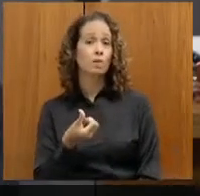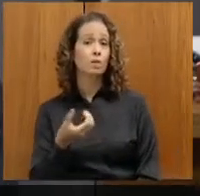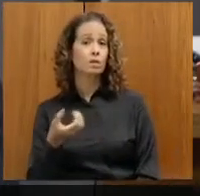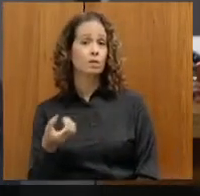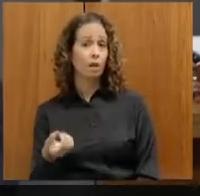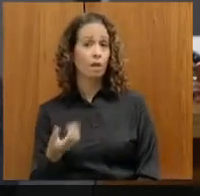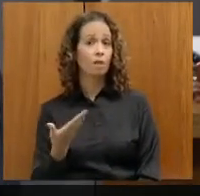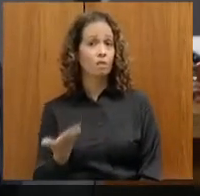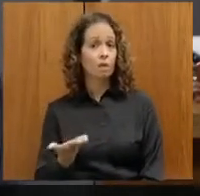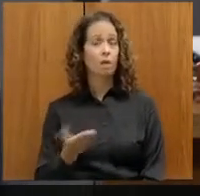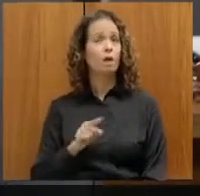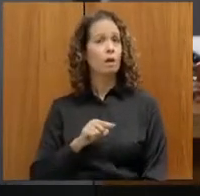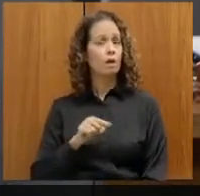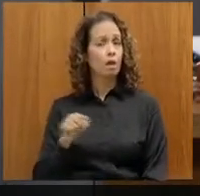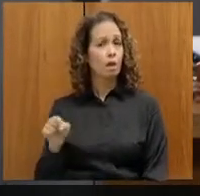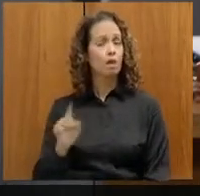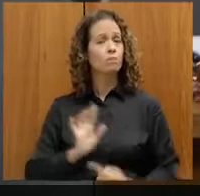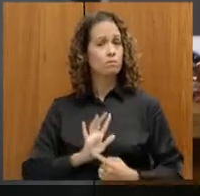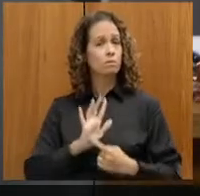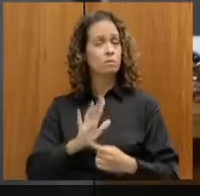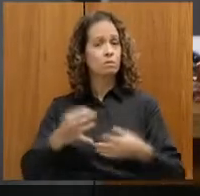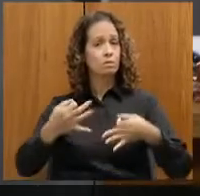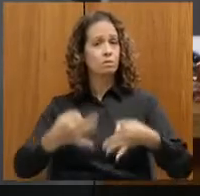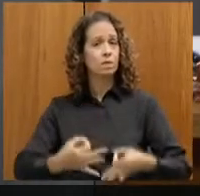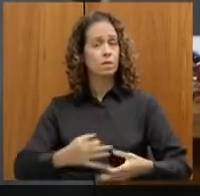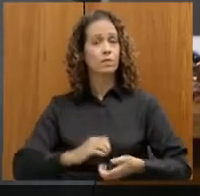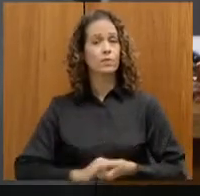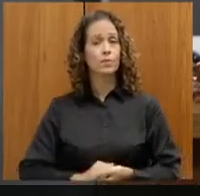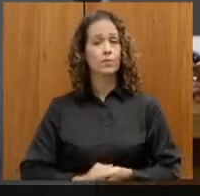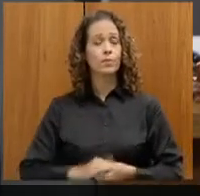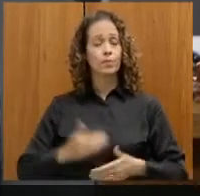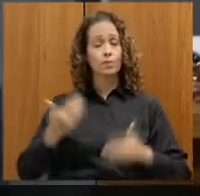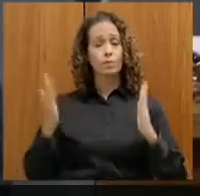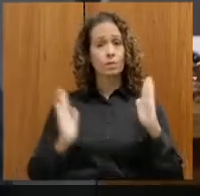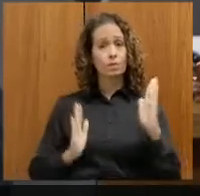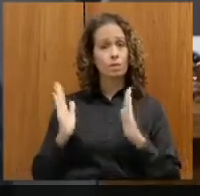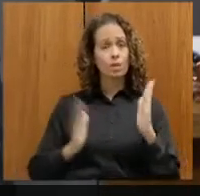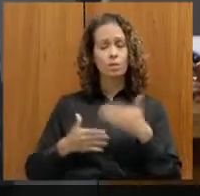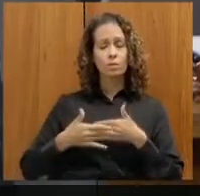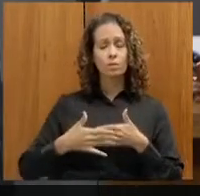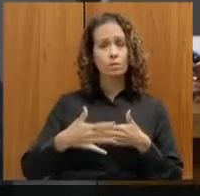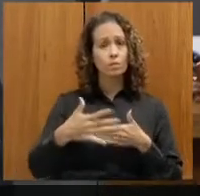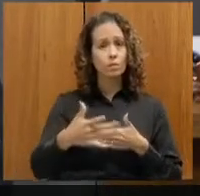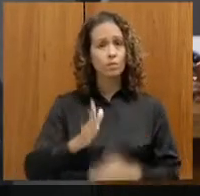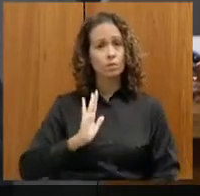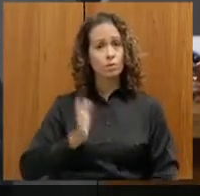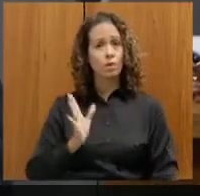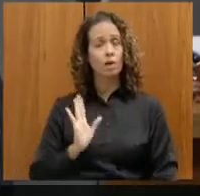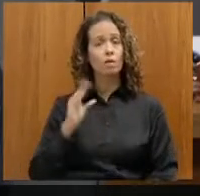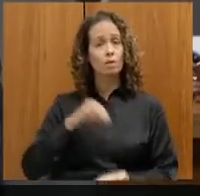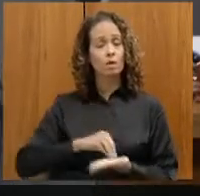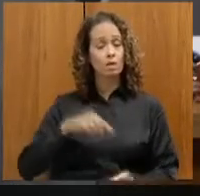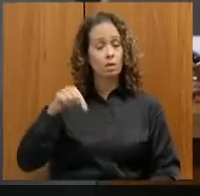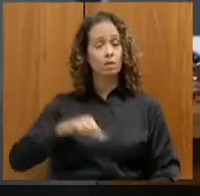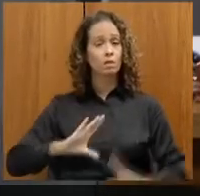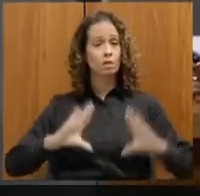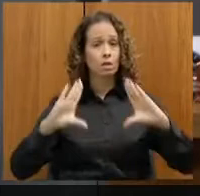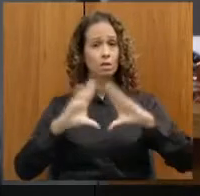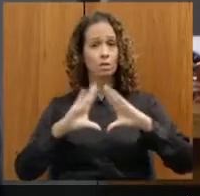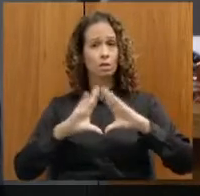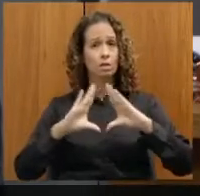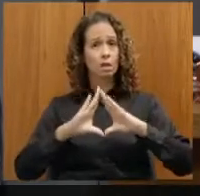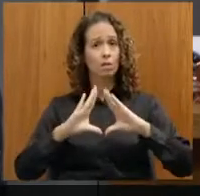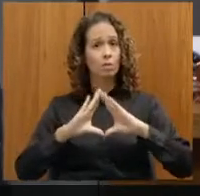regularidade desse processo E aí partir deste momento a época foi consignado inclusive depositado aqui na Assembleia Legislativa